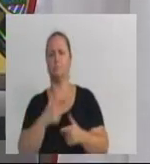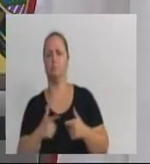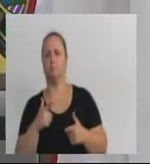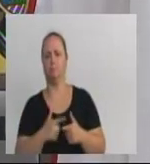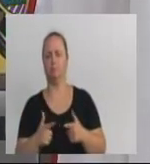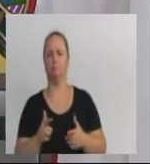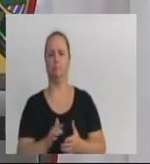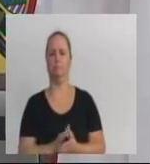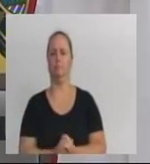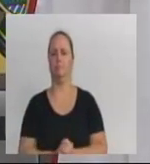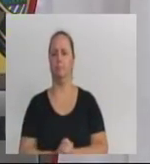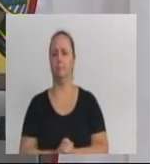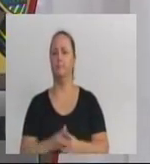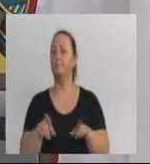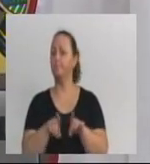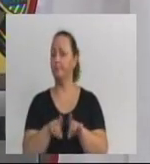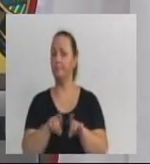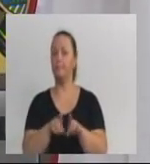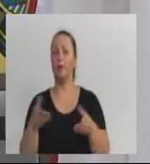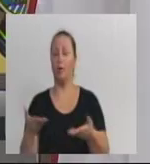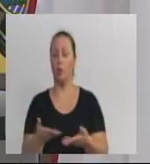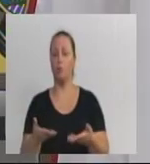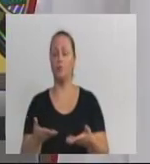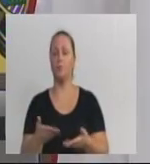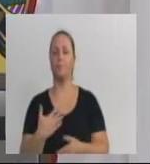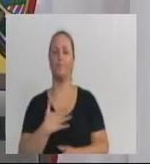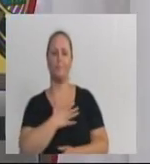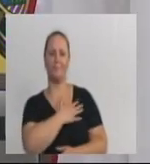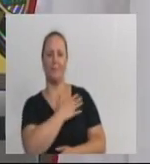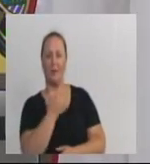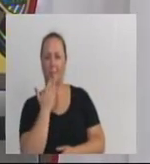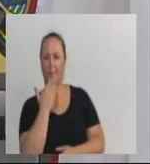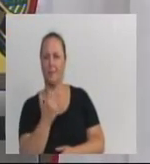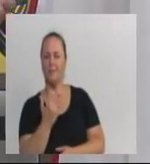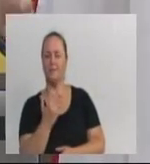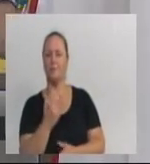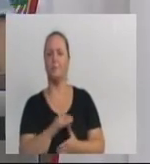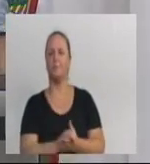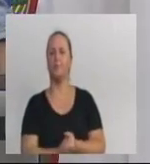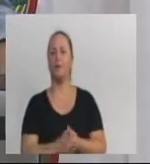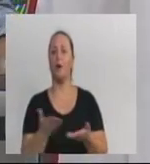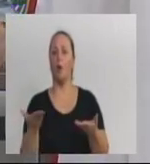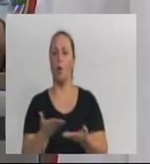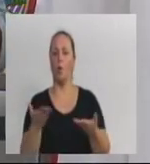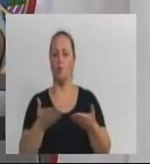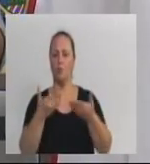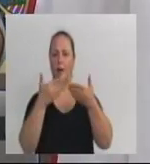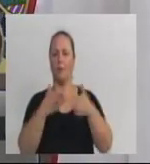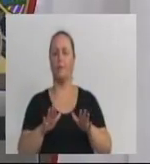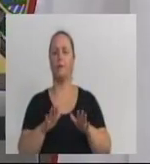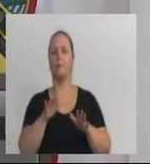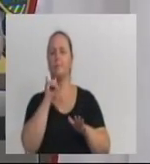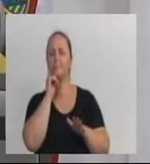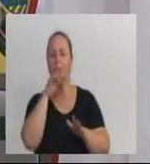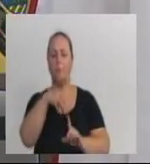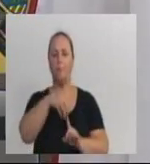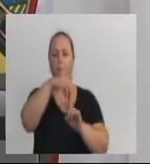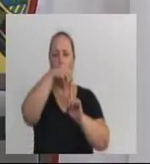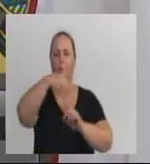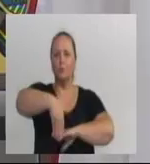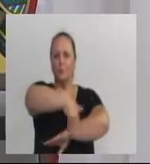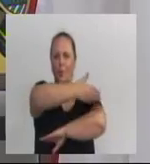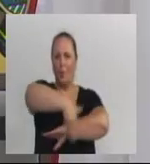hoje, a pedido do prefeito Napoleão, fizeram as aberturas das estações de pré-embarque, estão fazendo as aberturas para garantir que